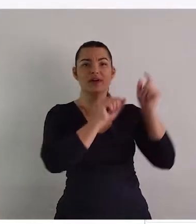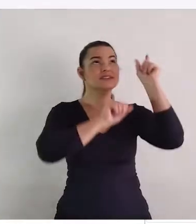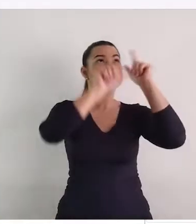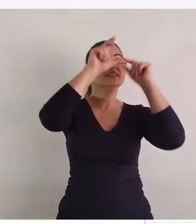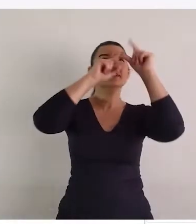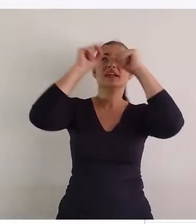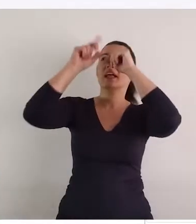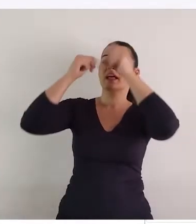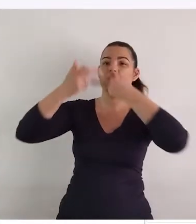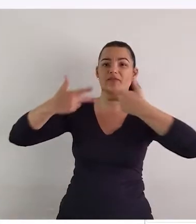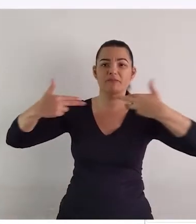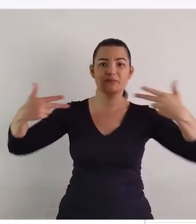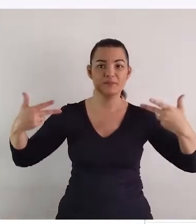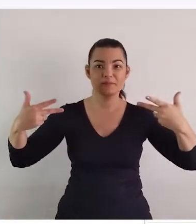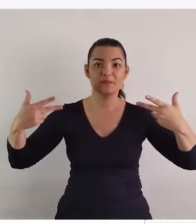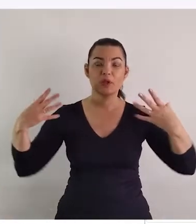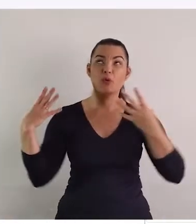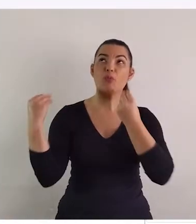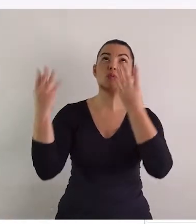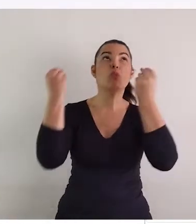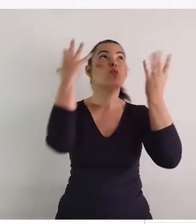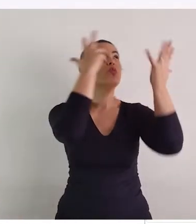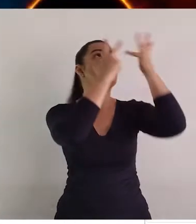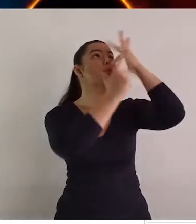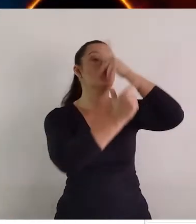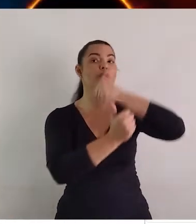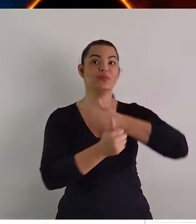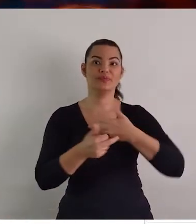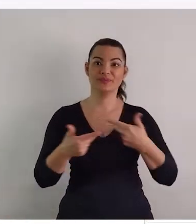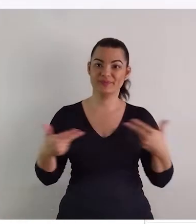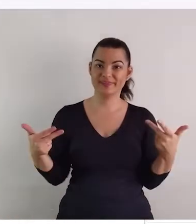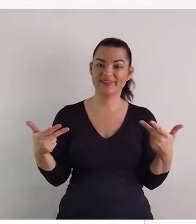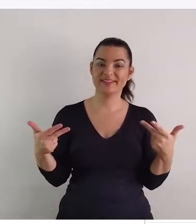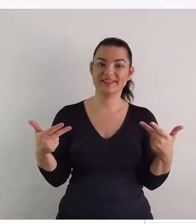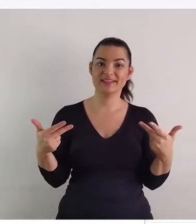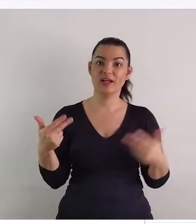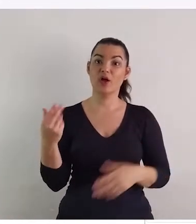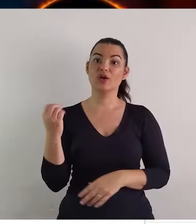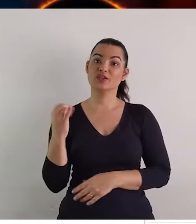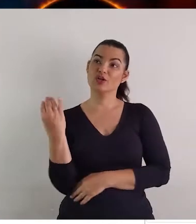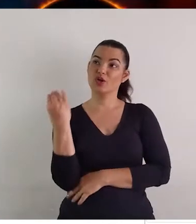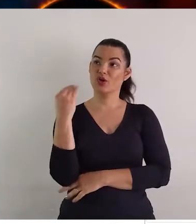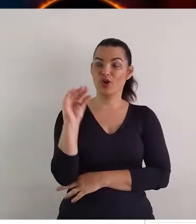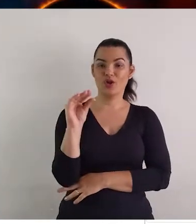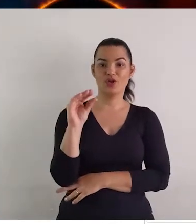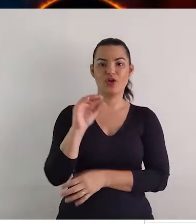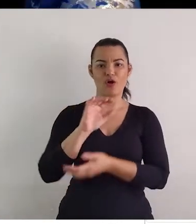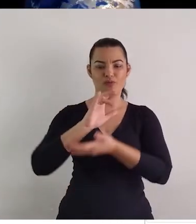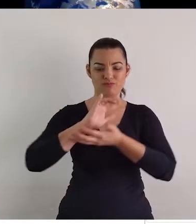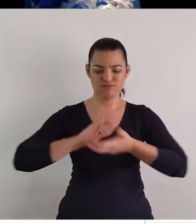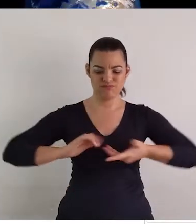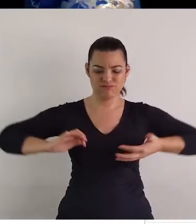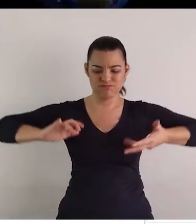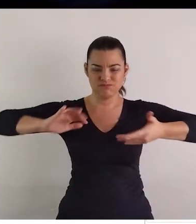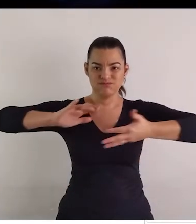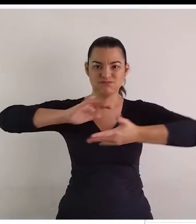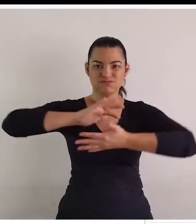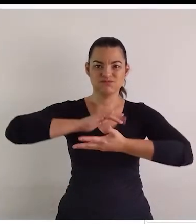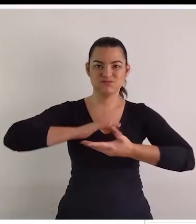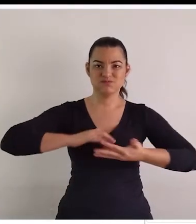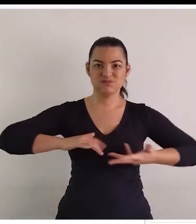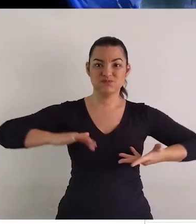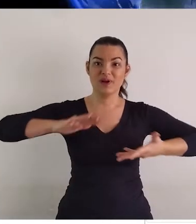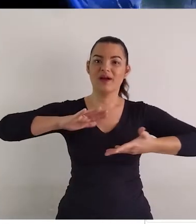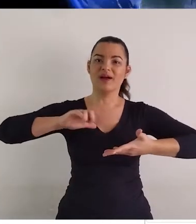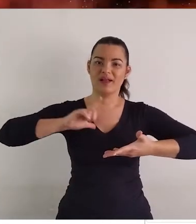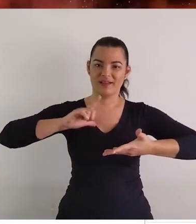estrelas, com muita coisa bonita. Então, olha aqui, o espaço, quando a gente coloca espaço sideral, o espaço sideral ele